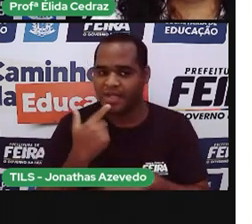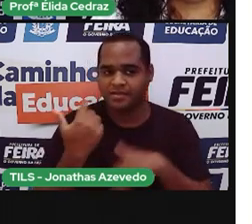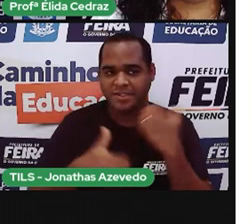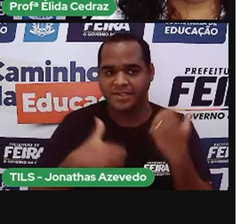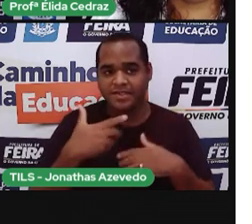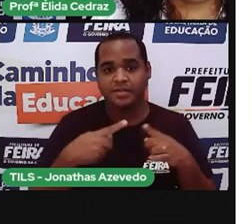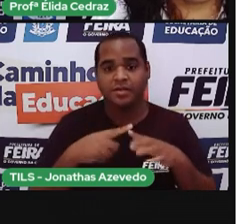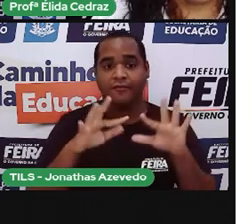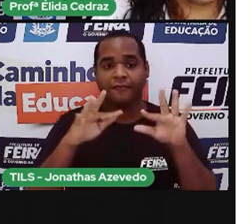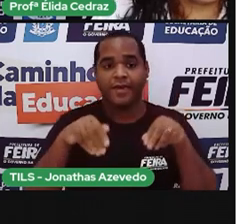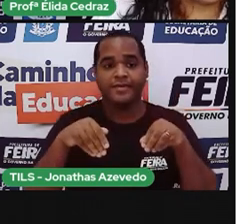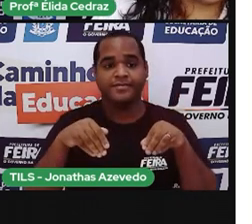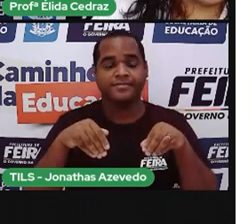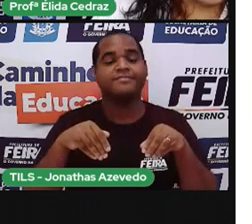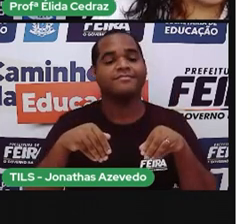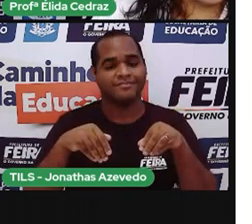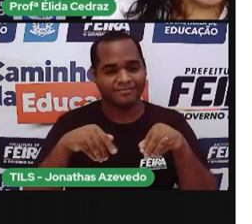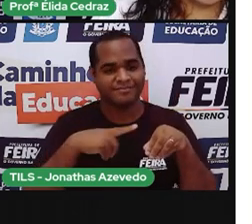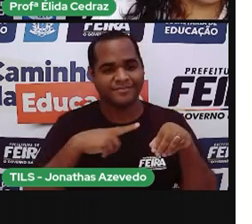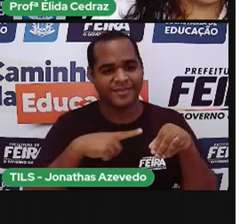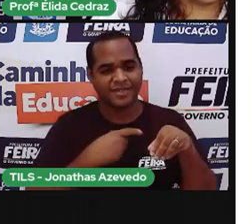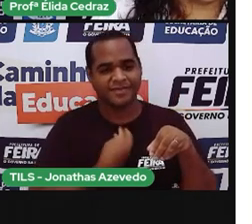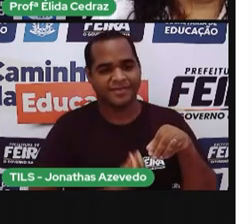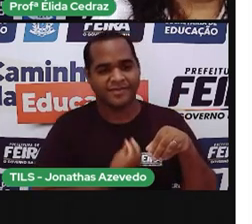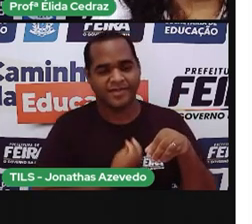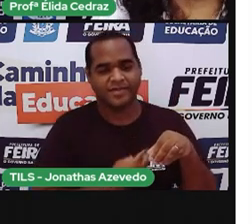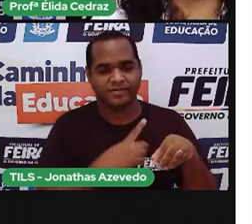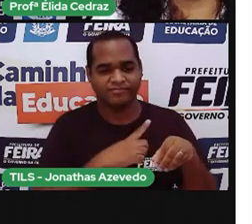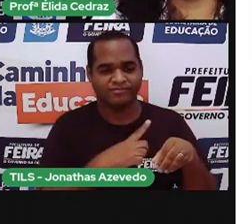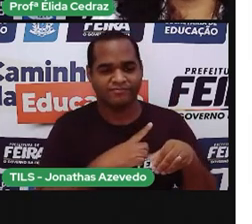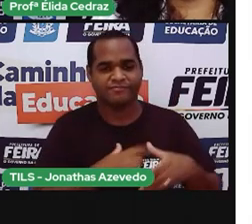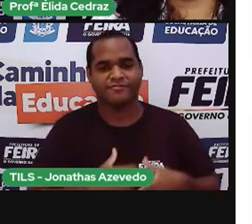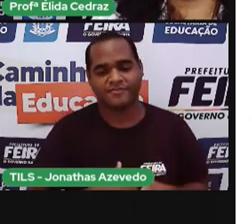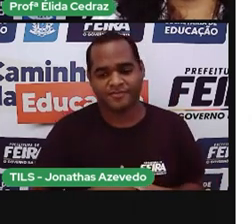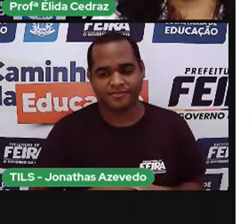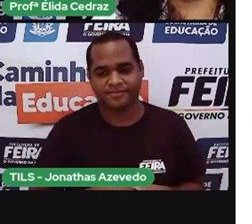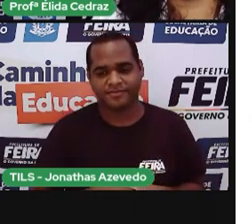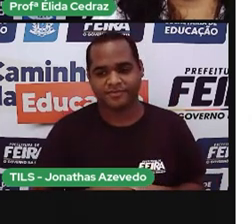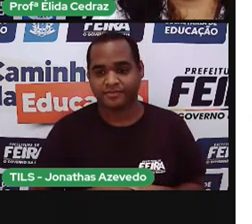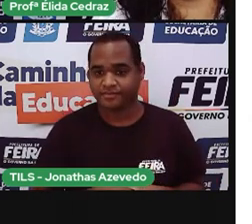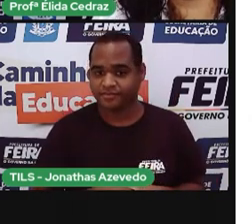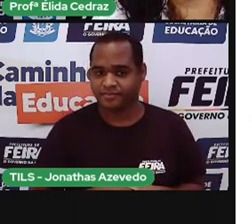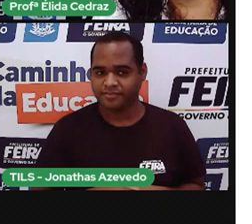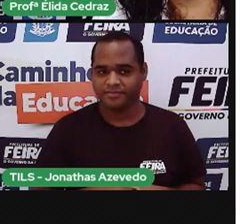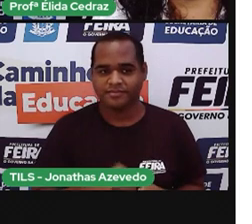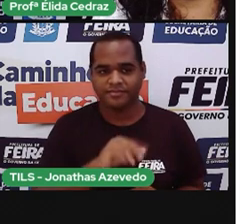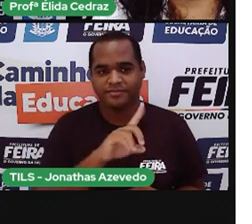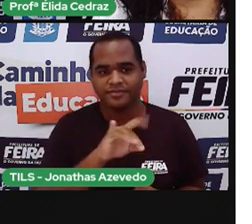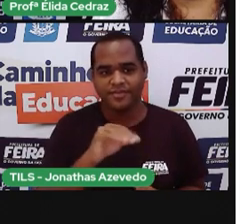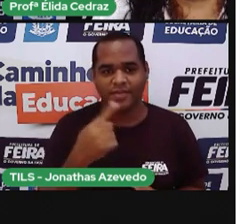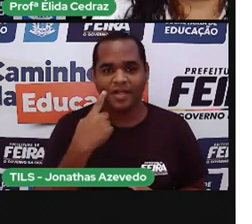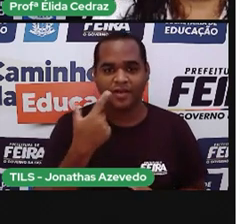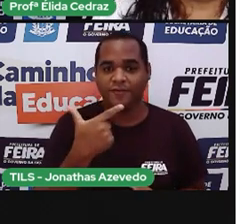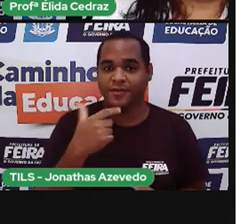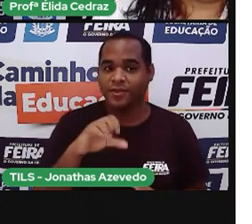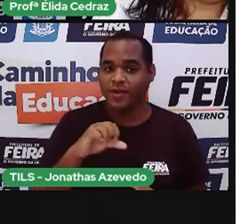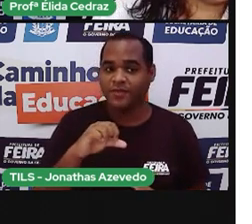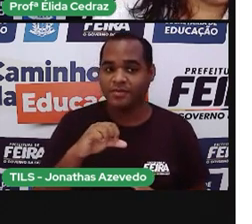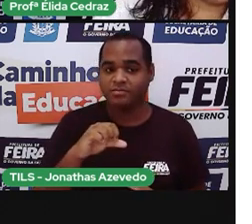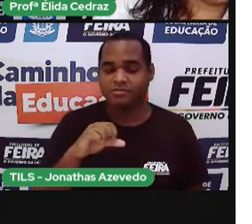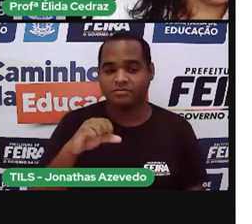estamos findando o mês de abril. Nós já estamos no dia 29,